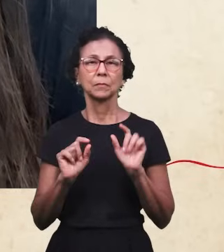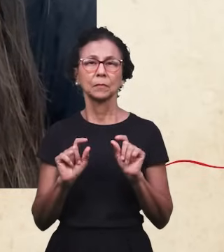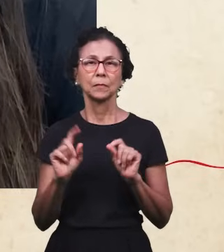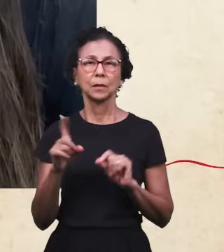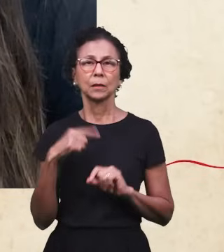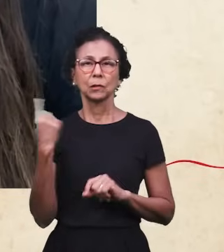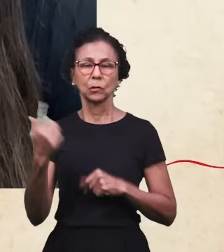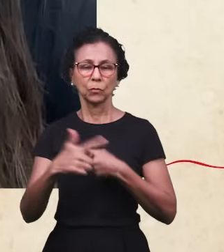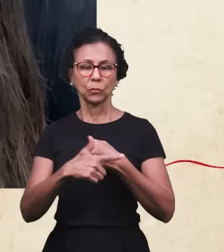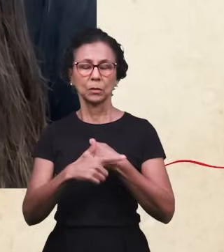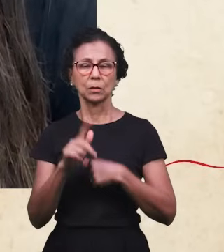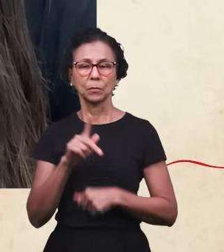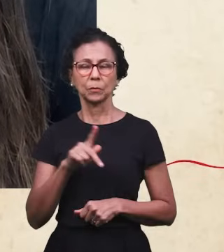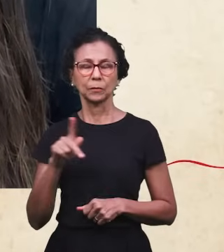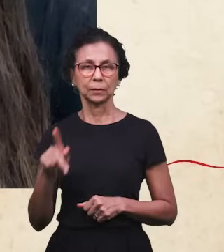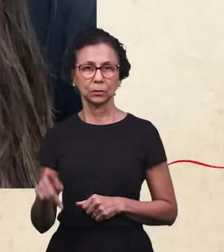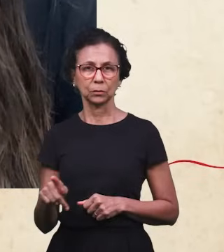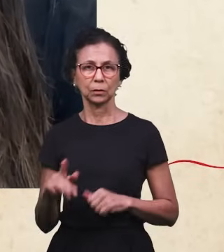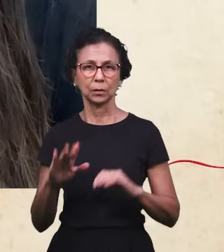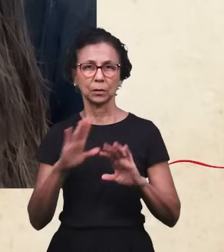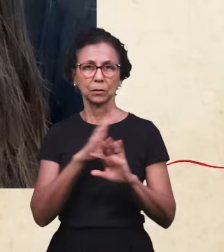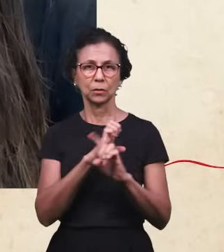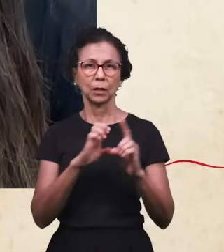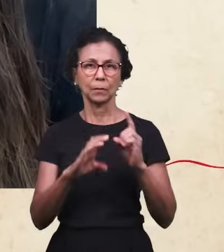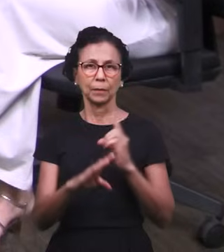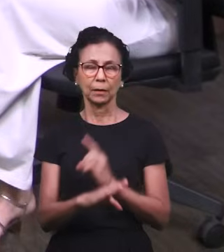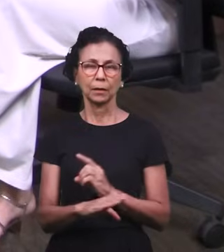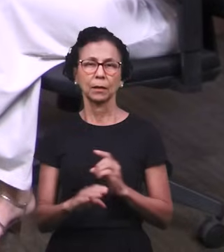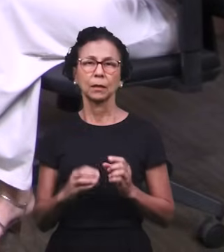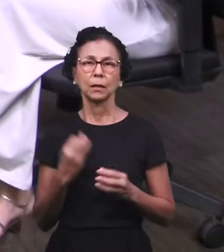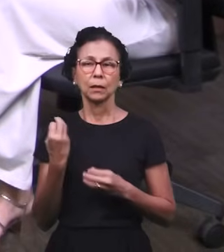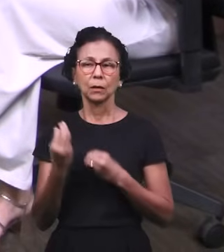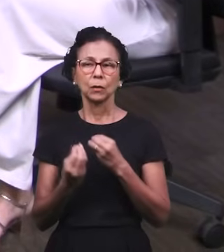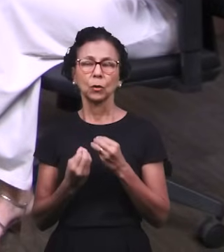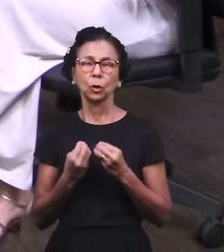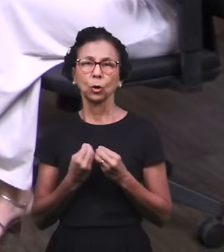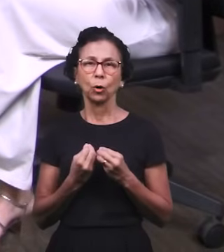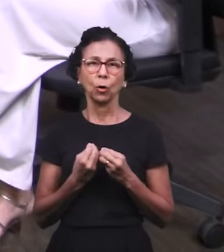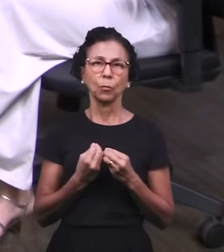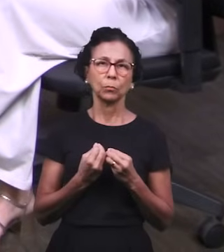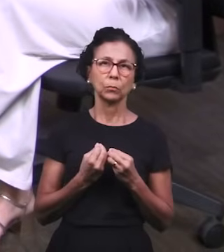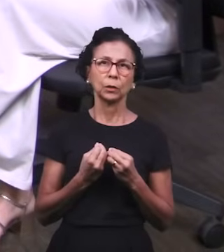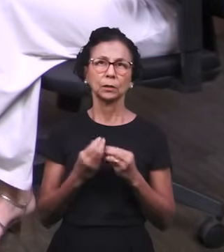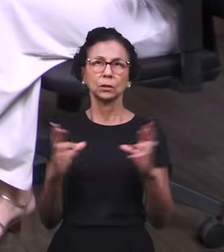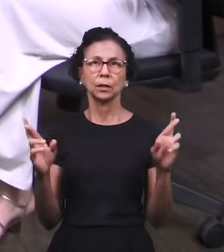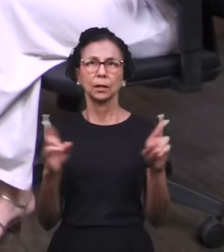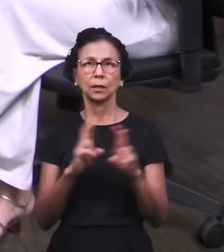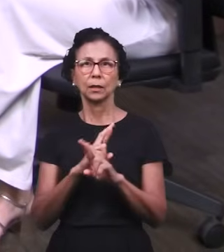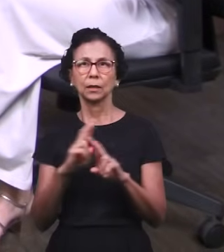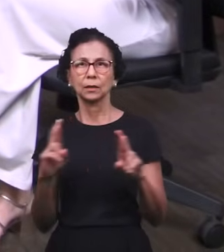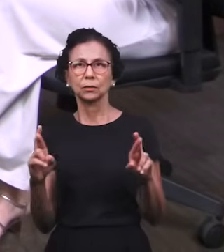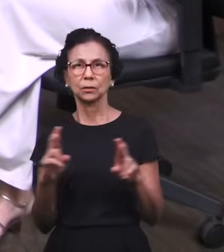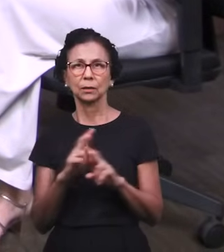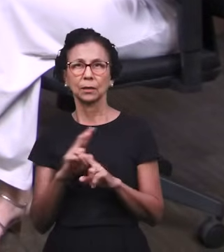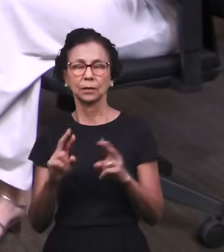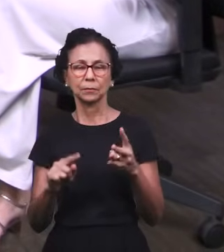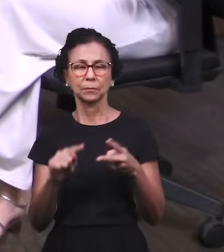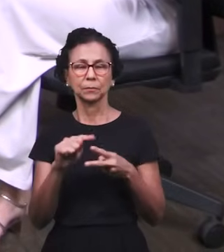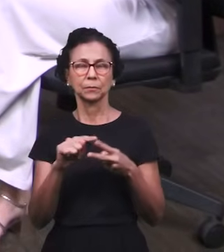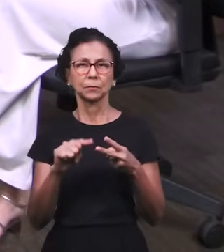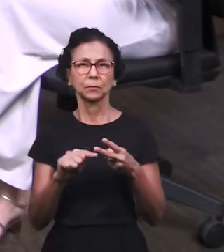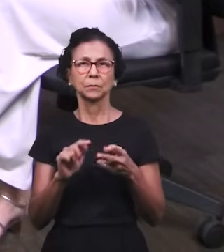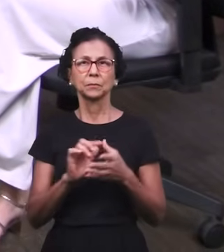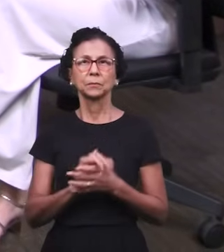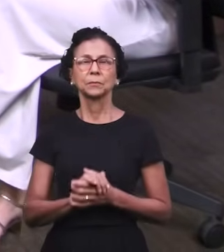real significado que ela tem para nós? A paz do Senhor Jesus. Eu entendo que a melhor forma de dissociar esses